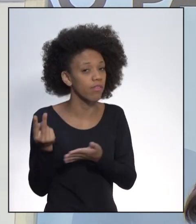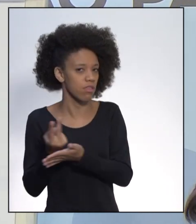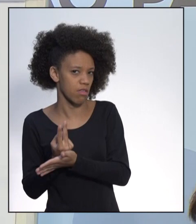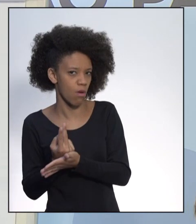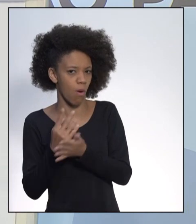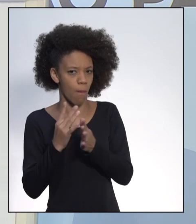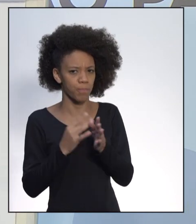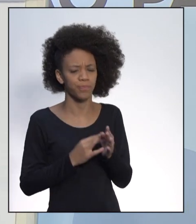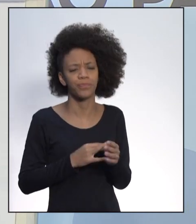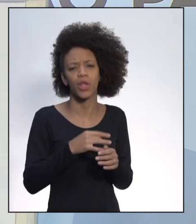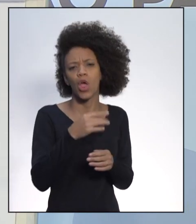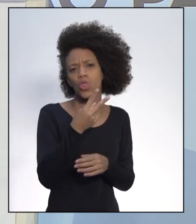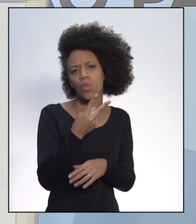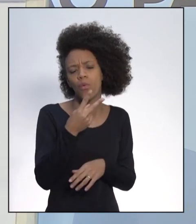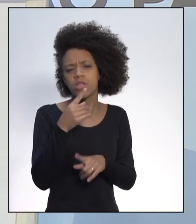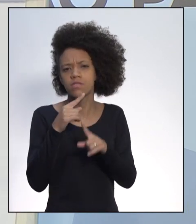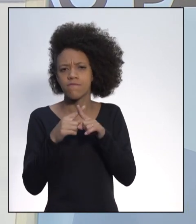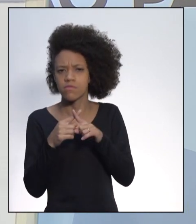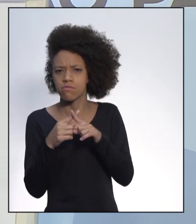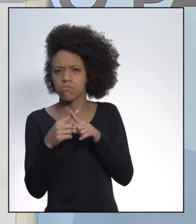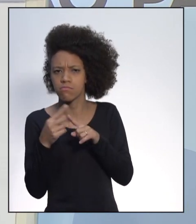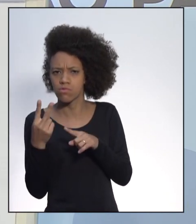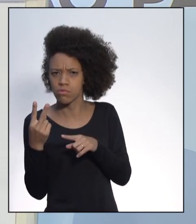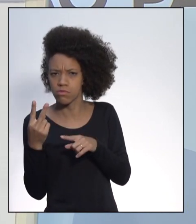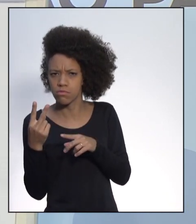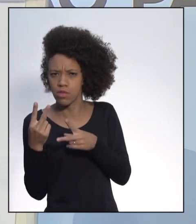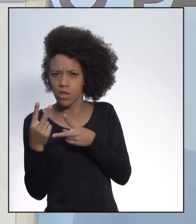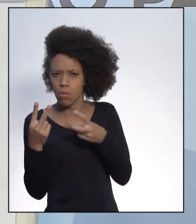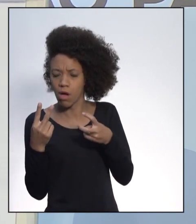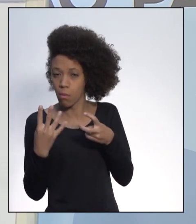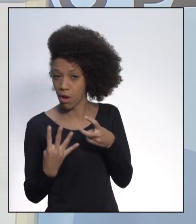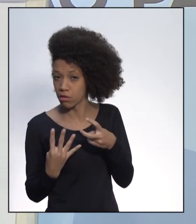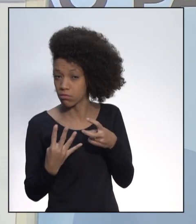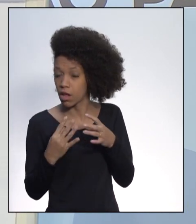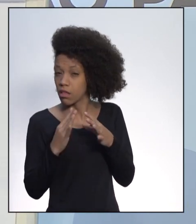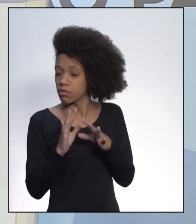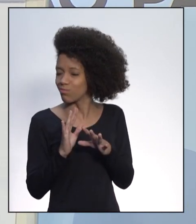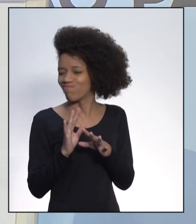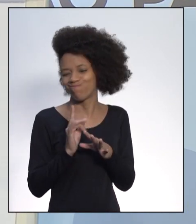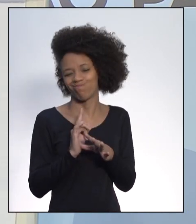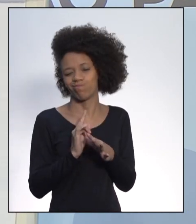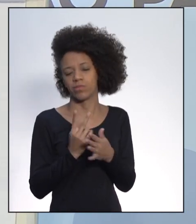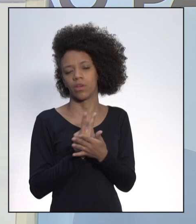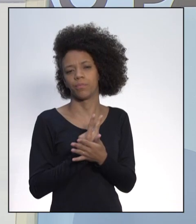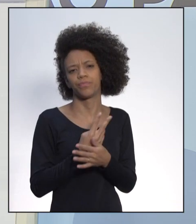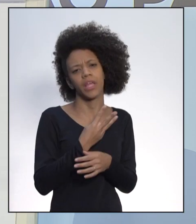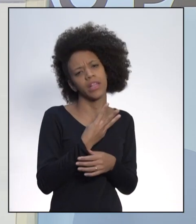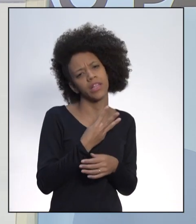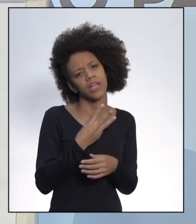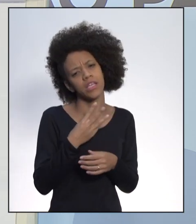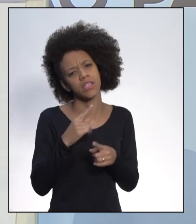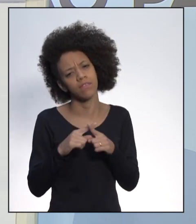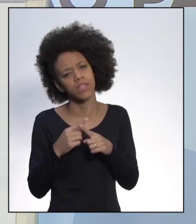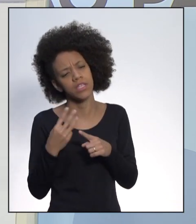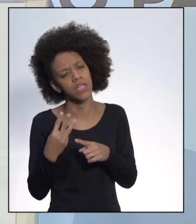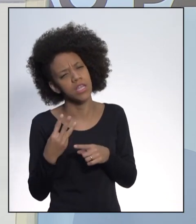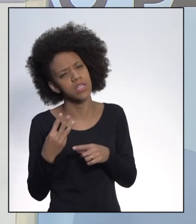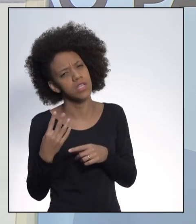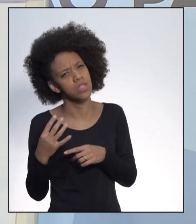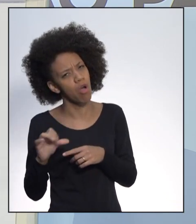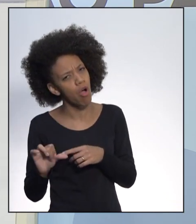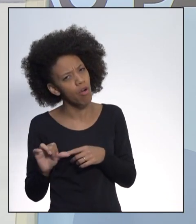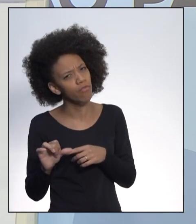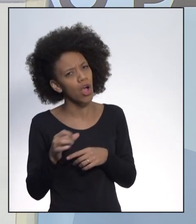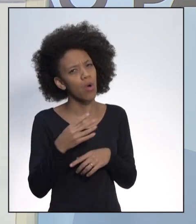2, 4. Bom, não chegou no 36. Então 2 não é. 3 vezes 3, 9, também não chegou. 4 vezes 4